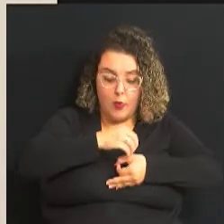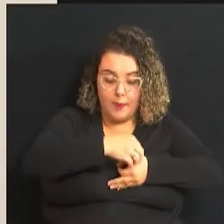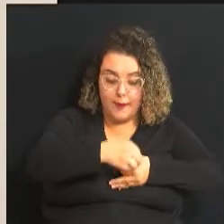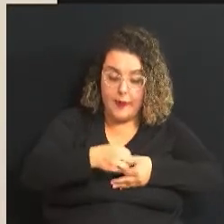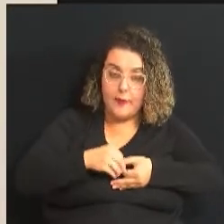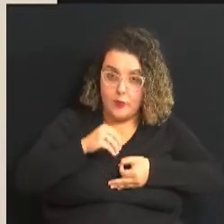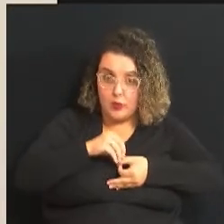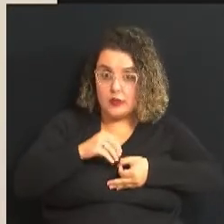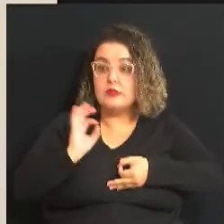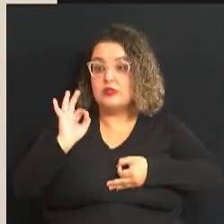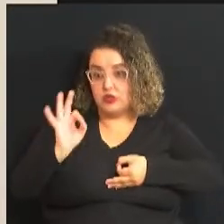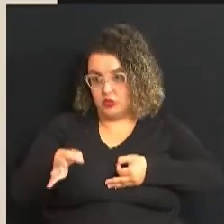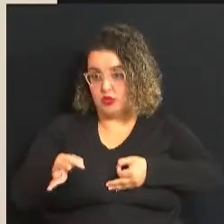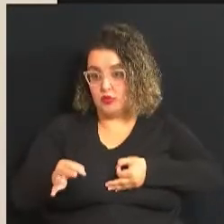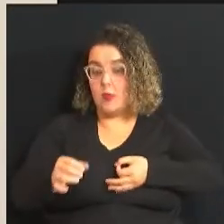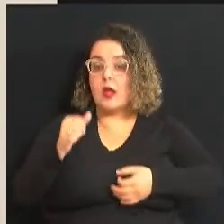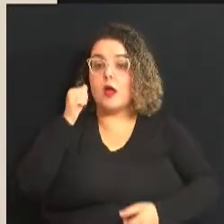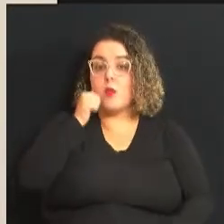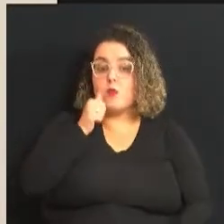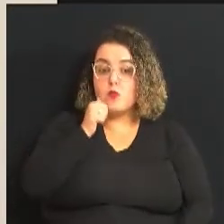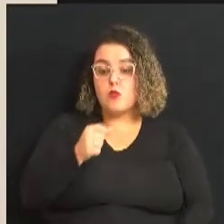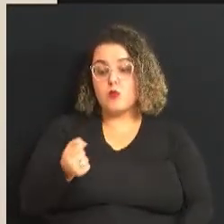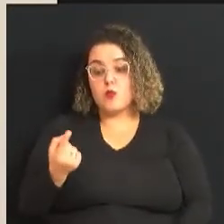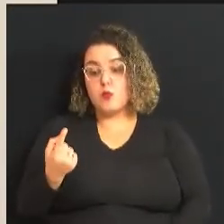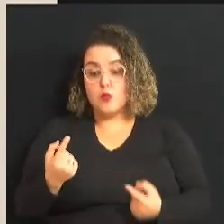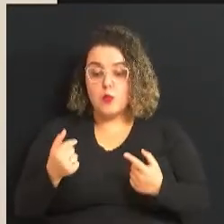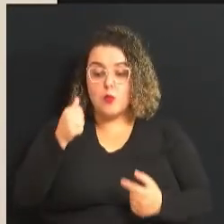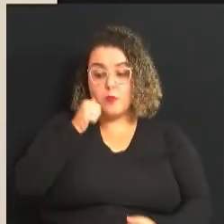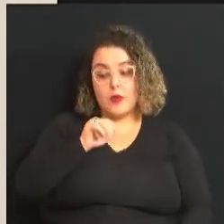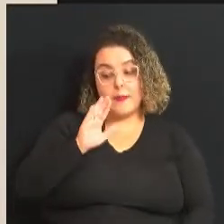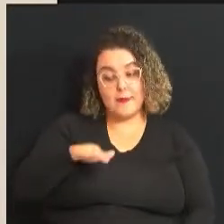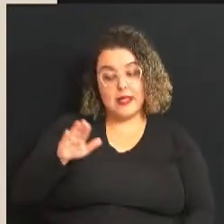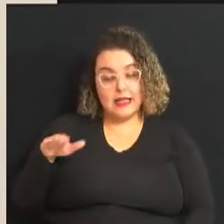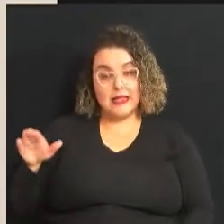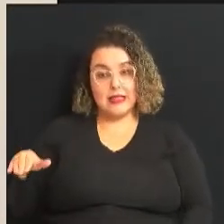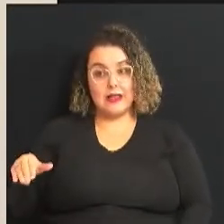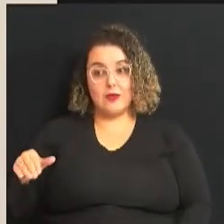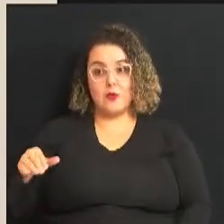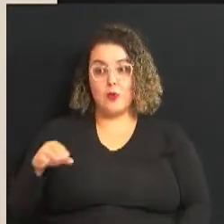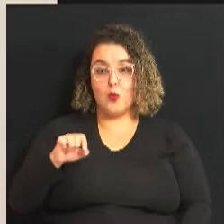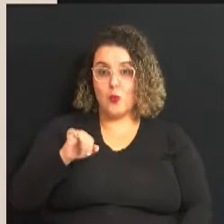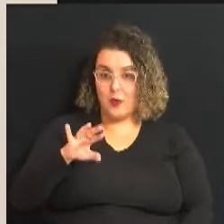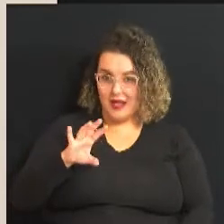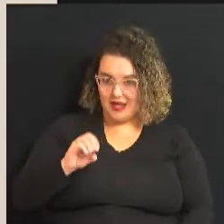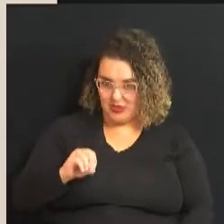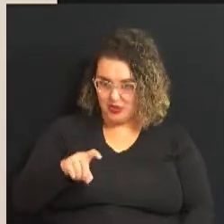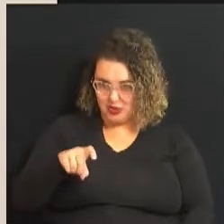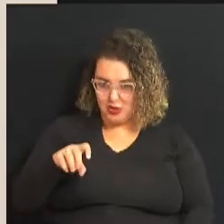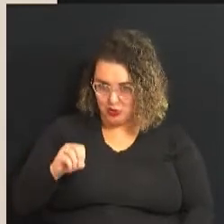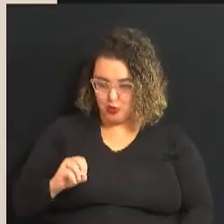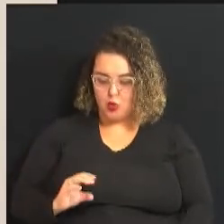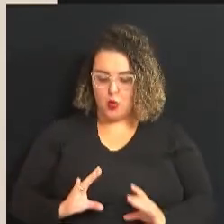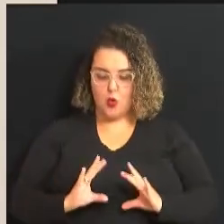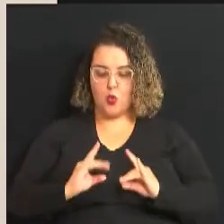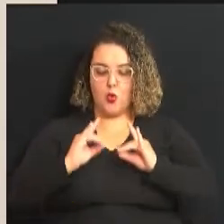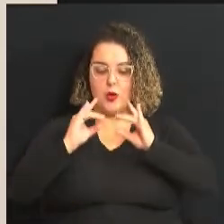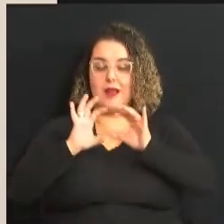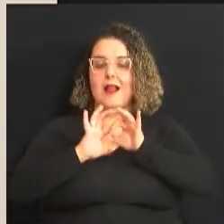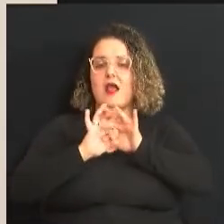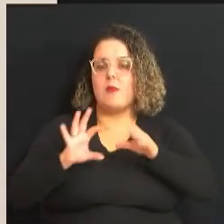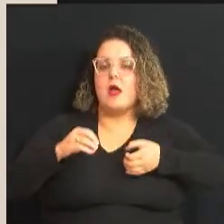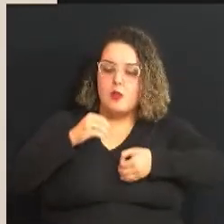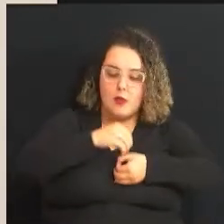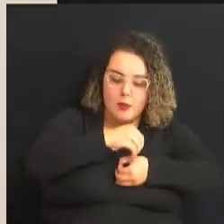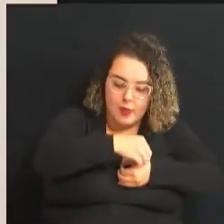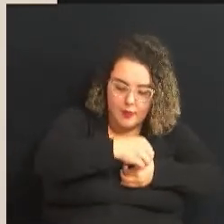em algumas mulheres, em algumas meninas, muitas vezes o eixo hormonal que libera a ovulação começa